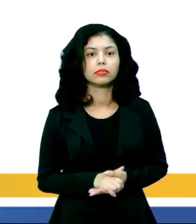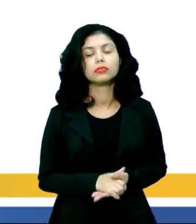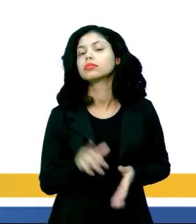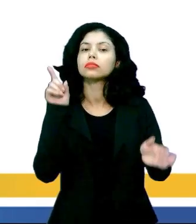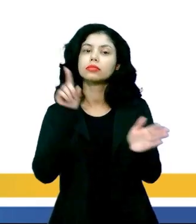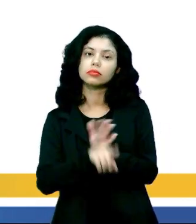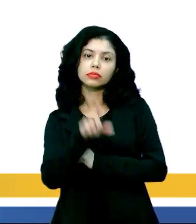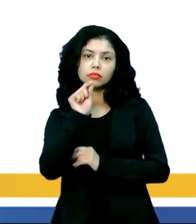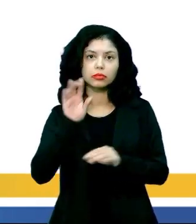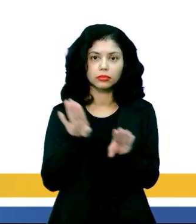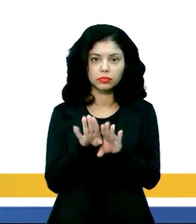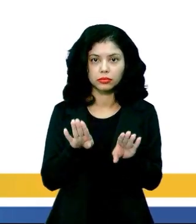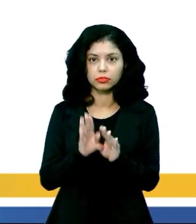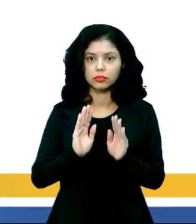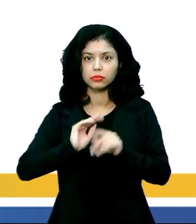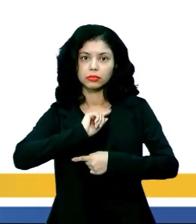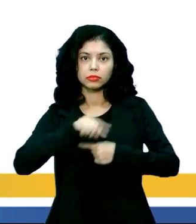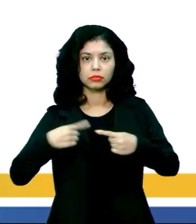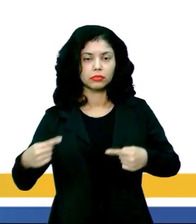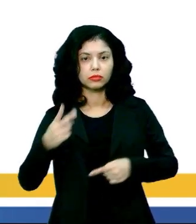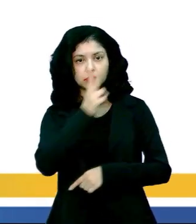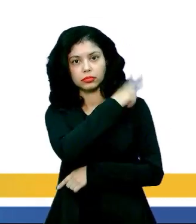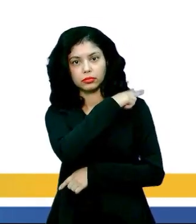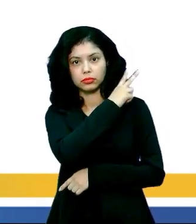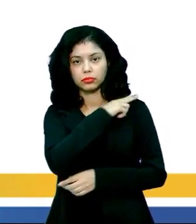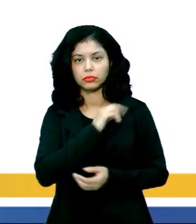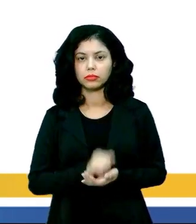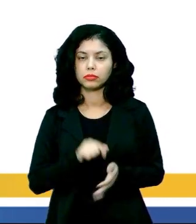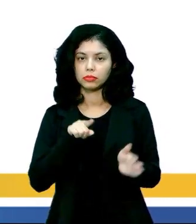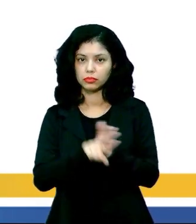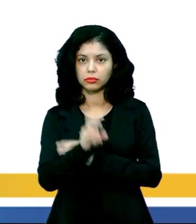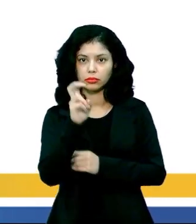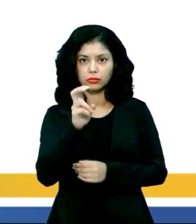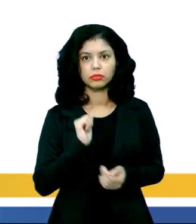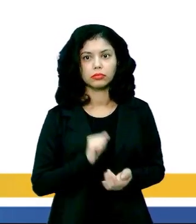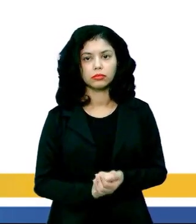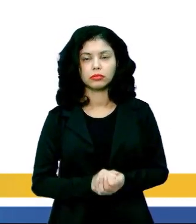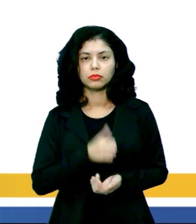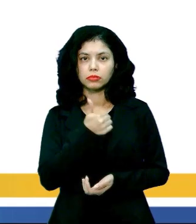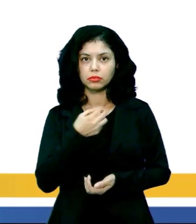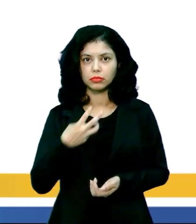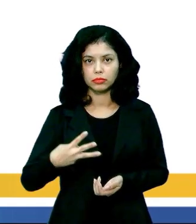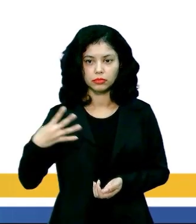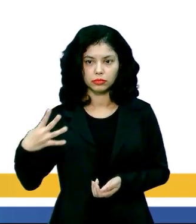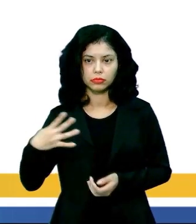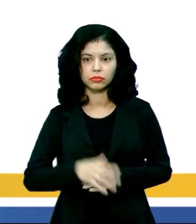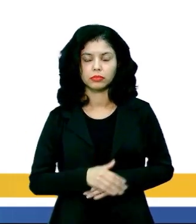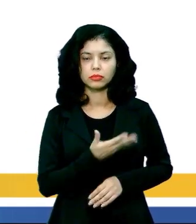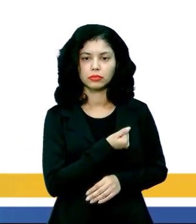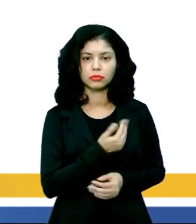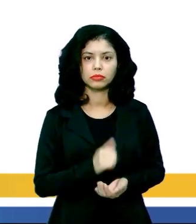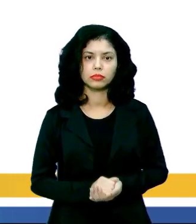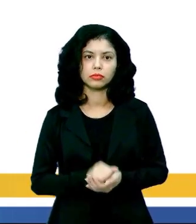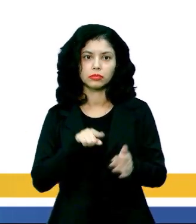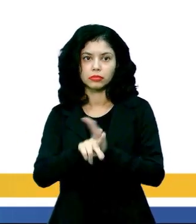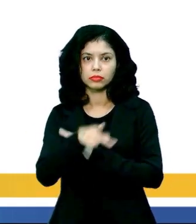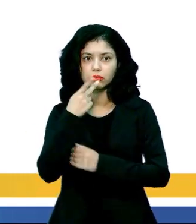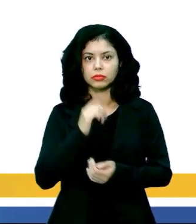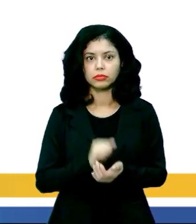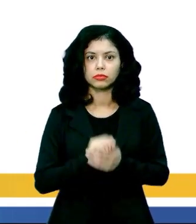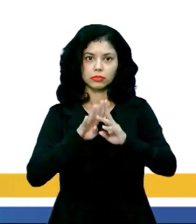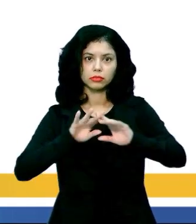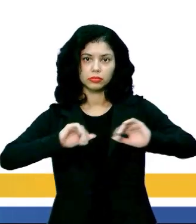Essa questão também está no nosso livro 2, a questão número 5, que a gente consegue encontrar ela na página 134. A questão diz o